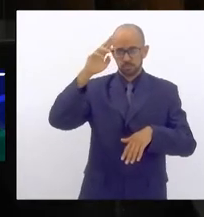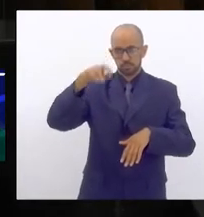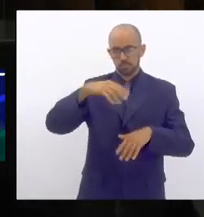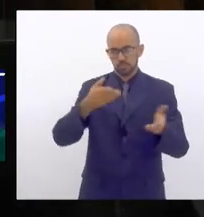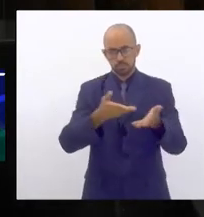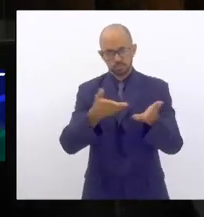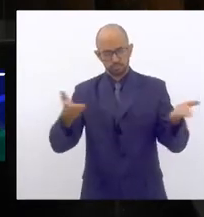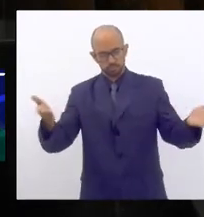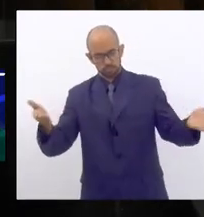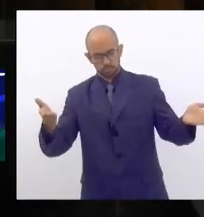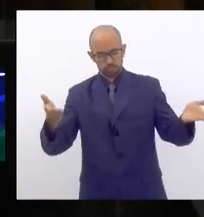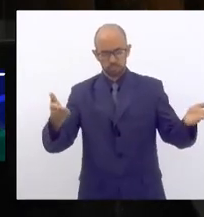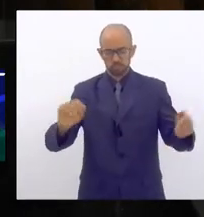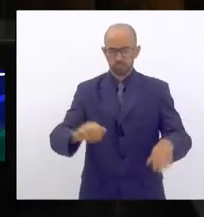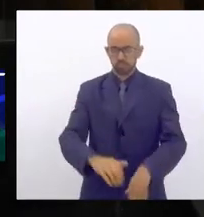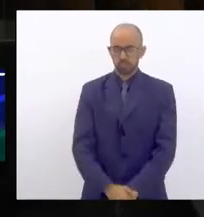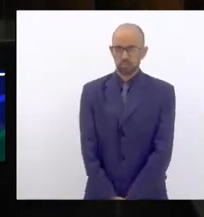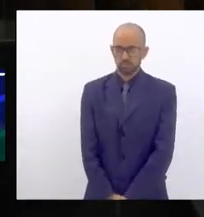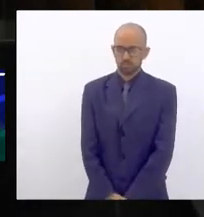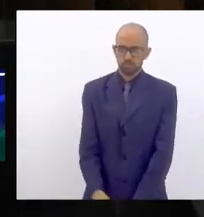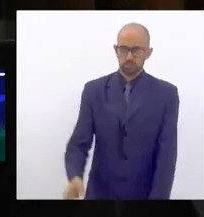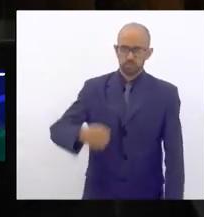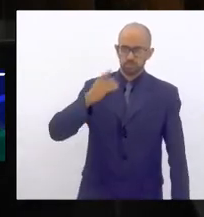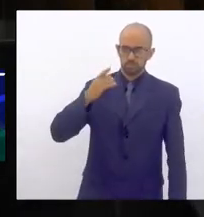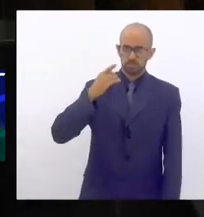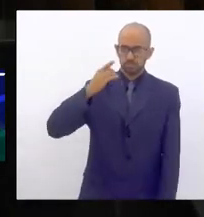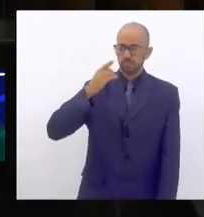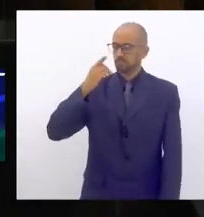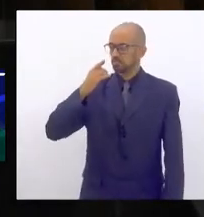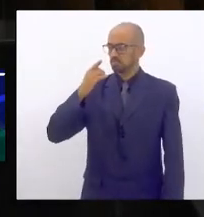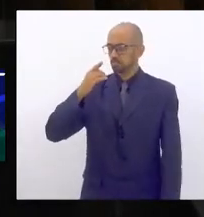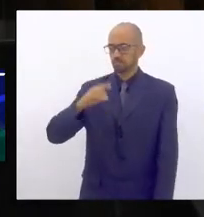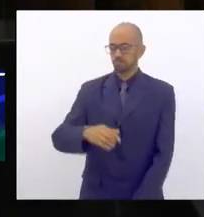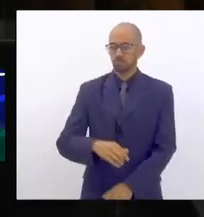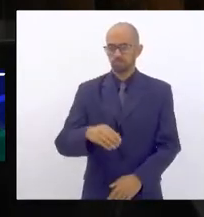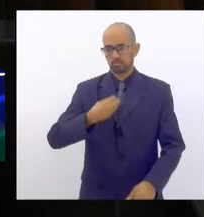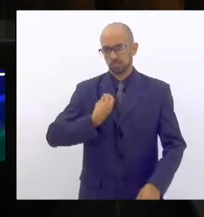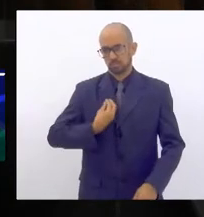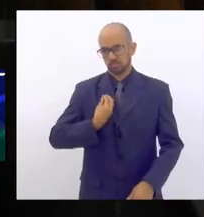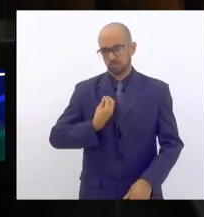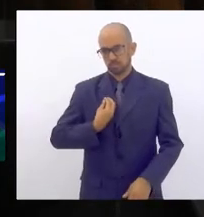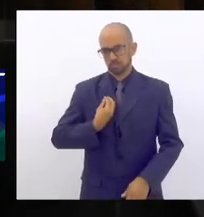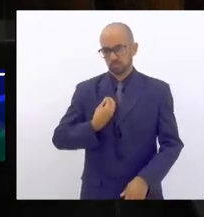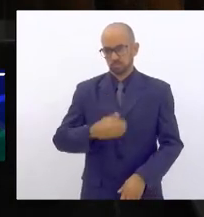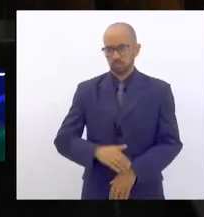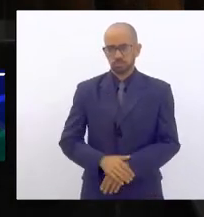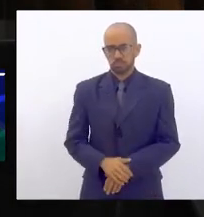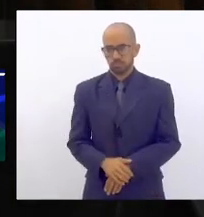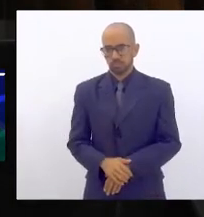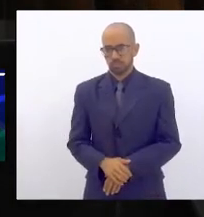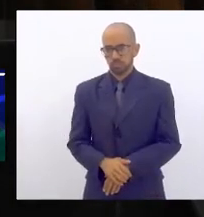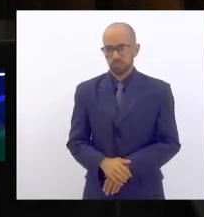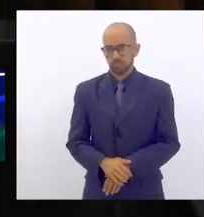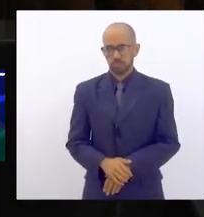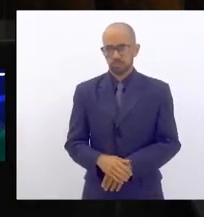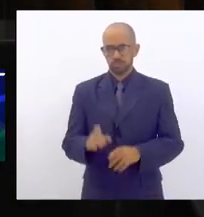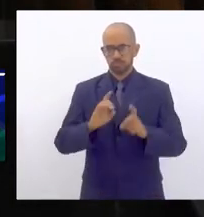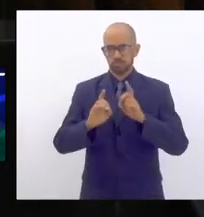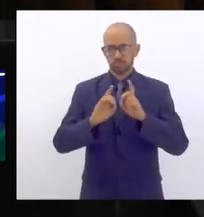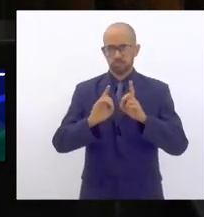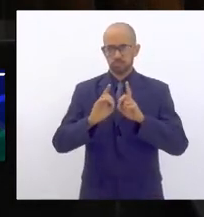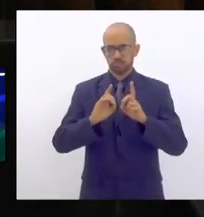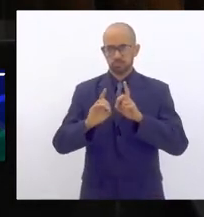e senhores deputados presentes, vamos discutir